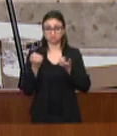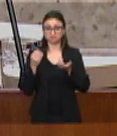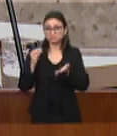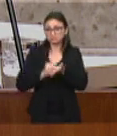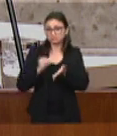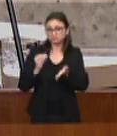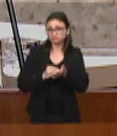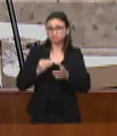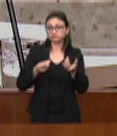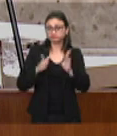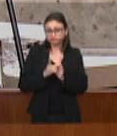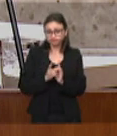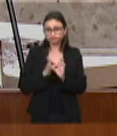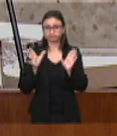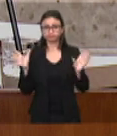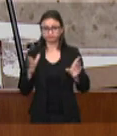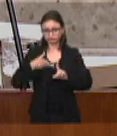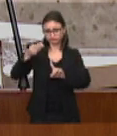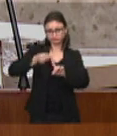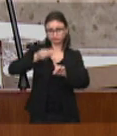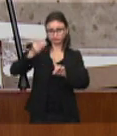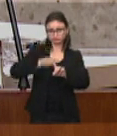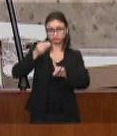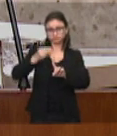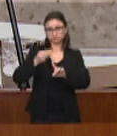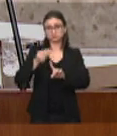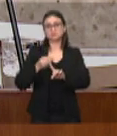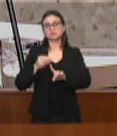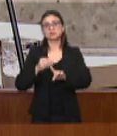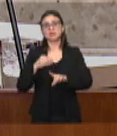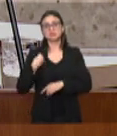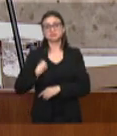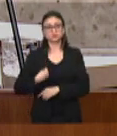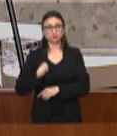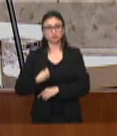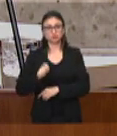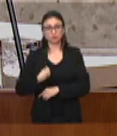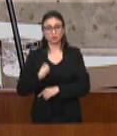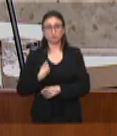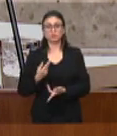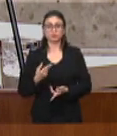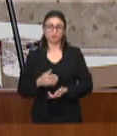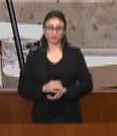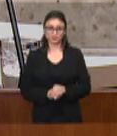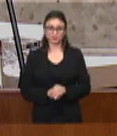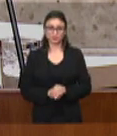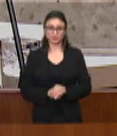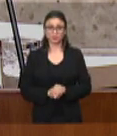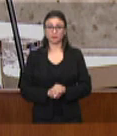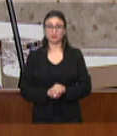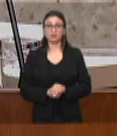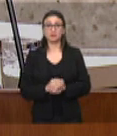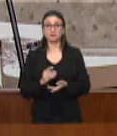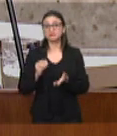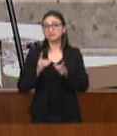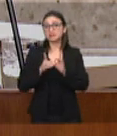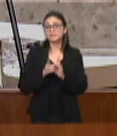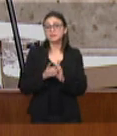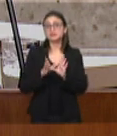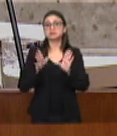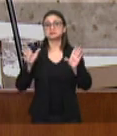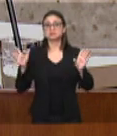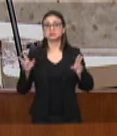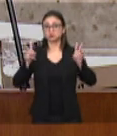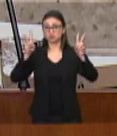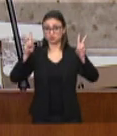deficiência democrática. Inexistiu, pois, uma efetiva abolição, ou melhor, uma democracia da